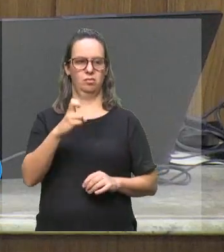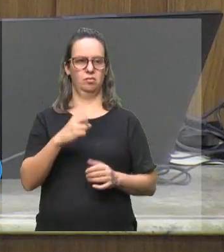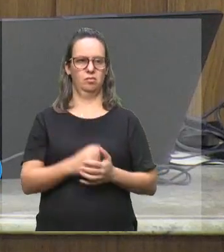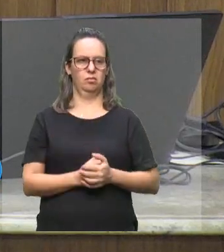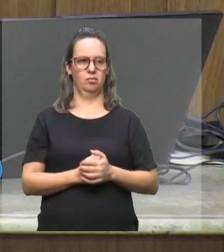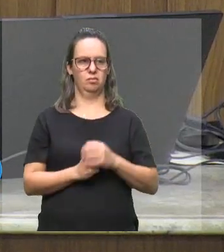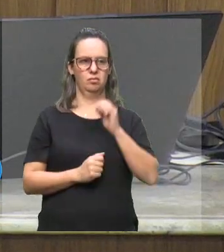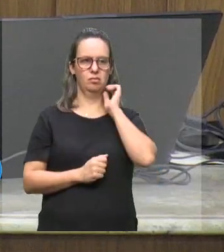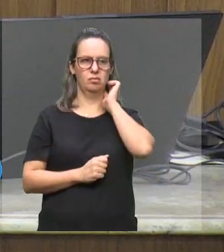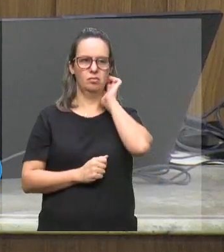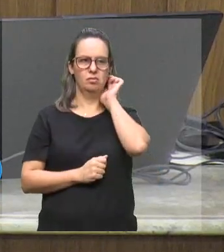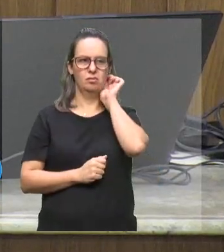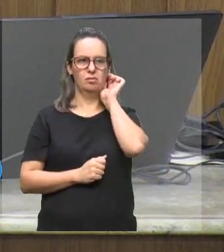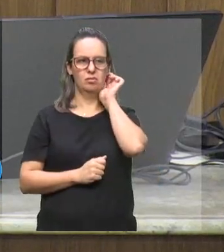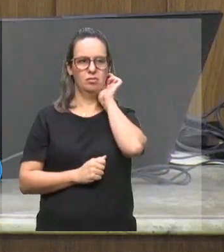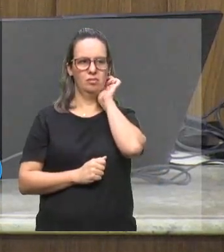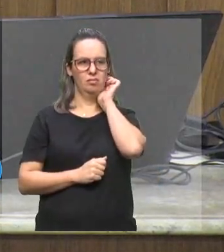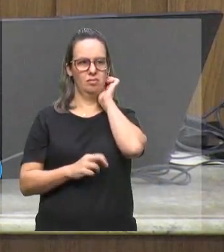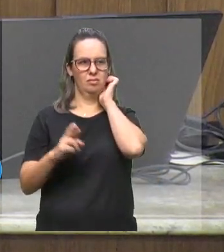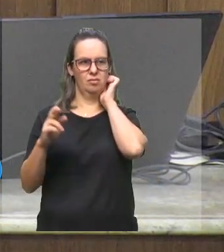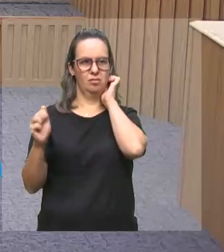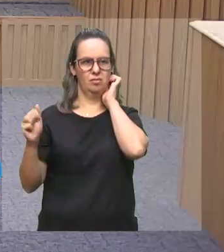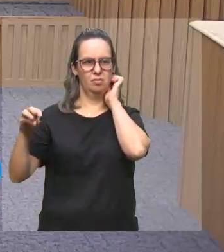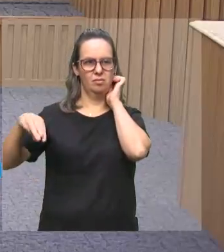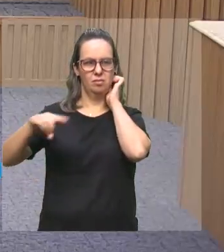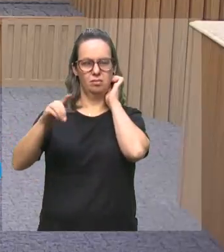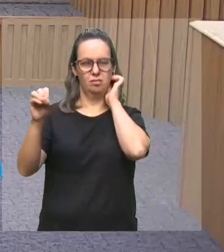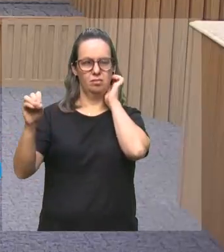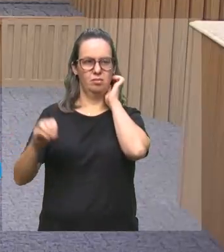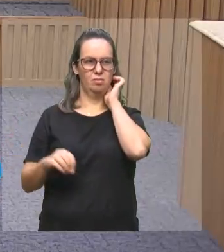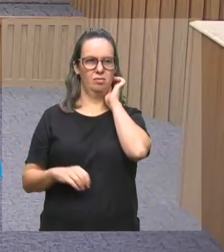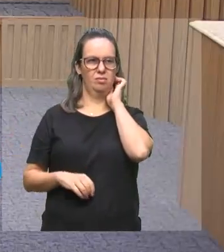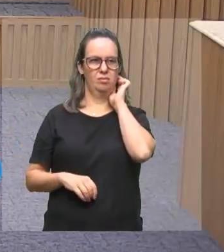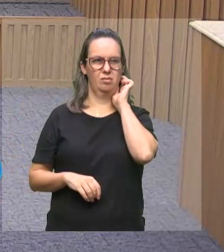palavra, senhor presidente. Com a palavra, o vereador Ramão.